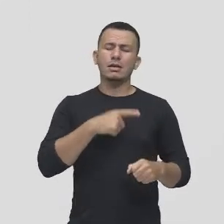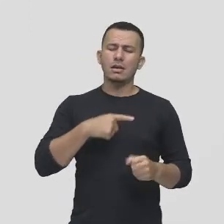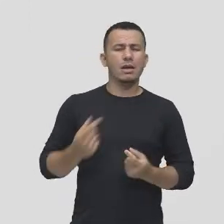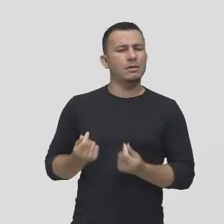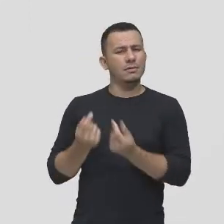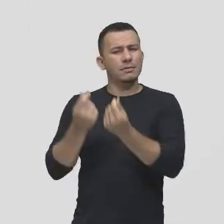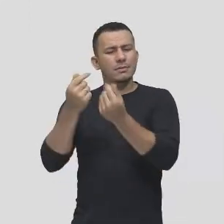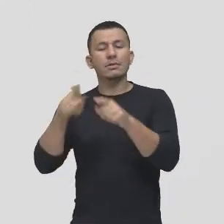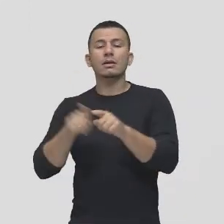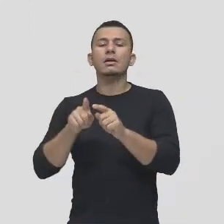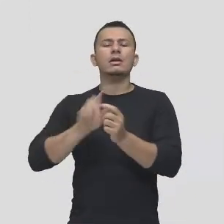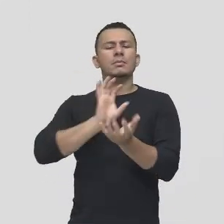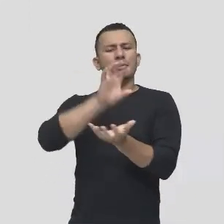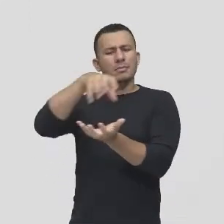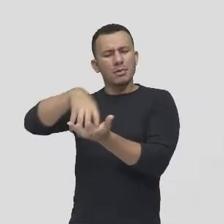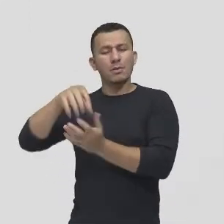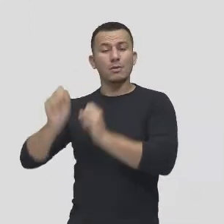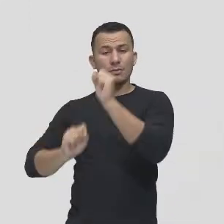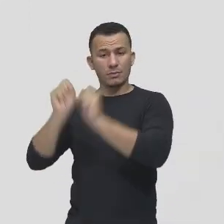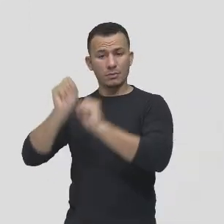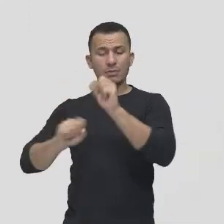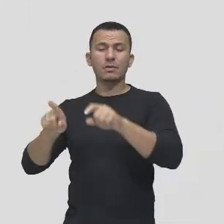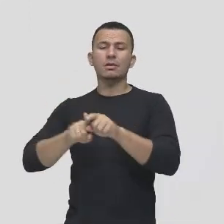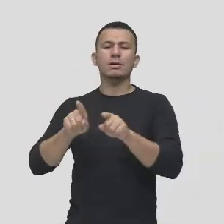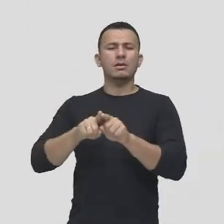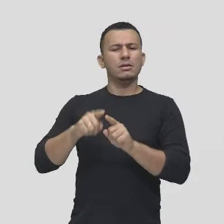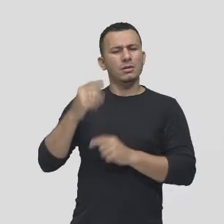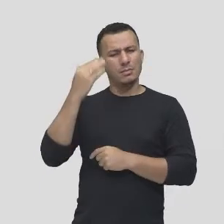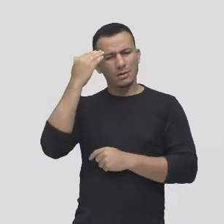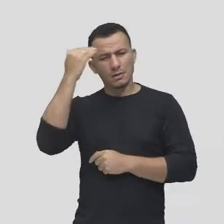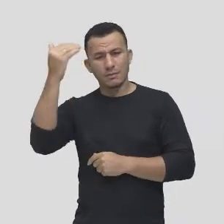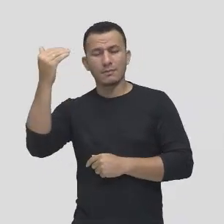mais industrializada, ela também é muito conhecida. Praga é uma área